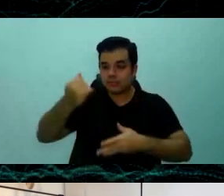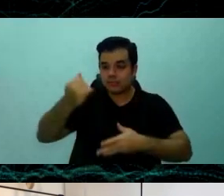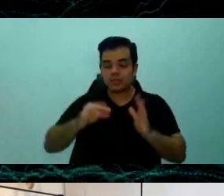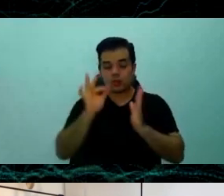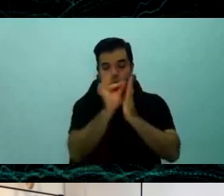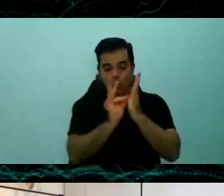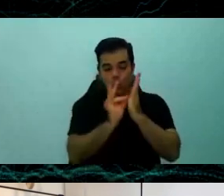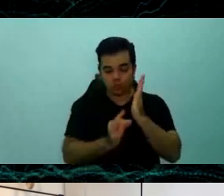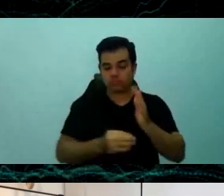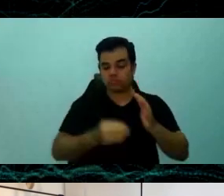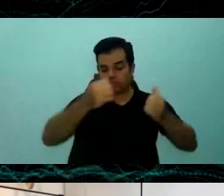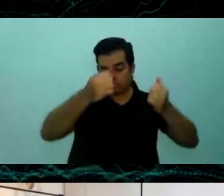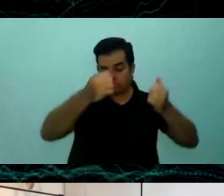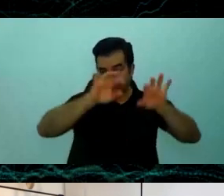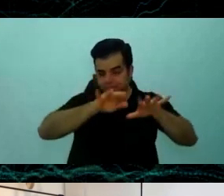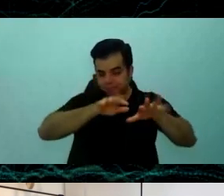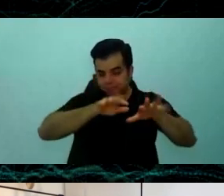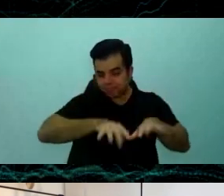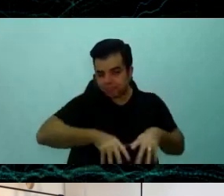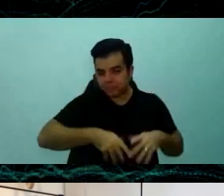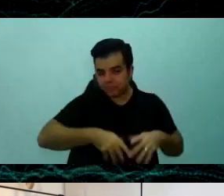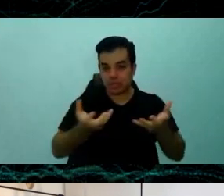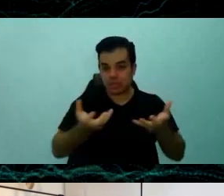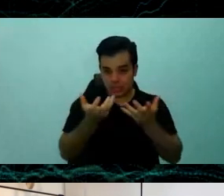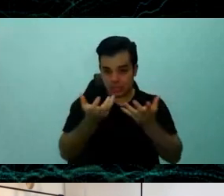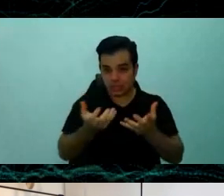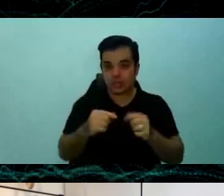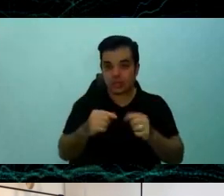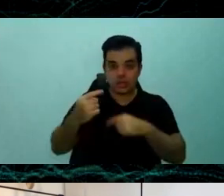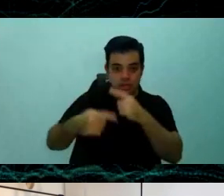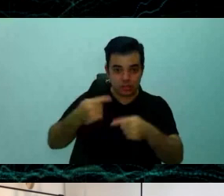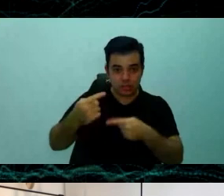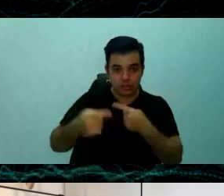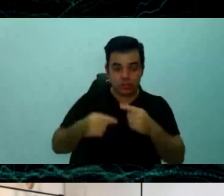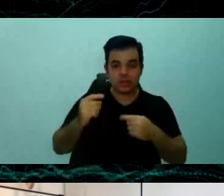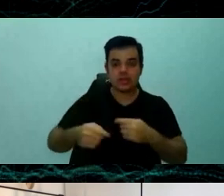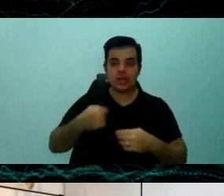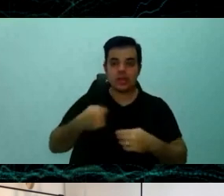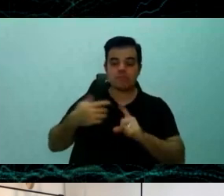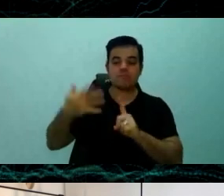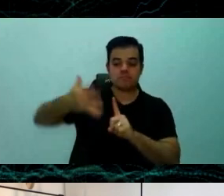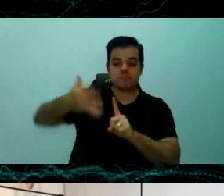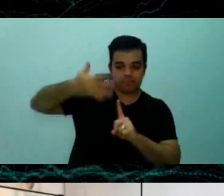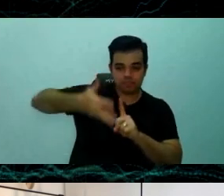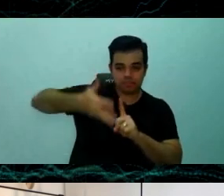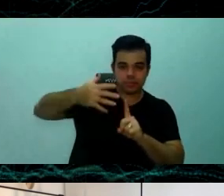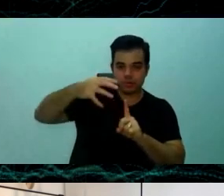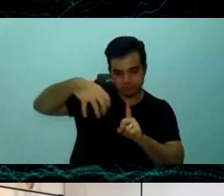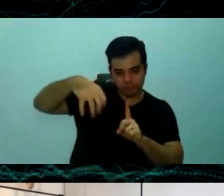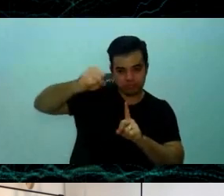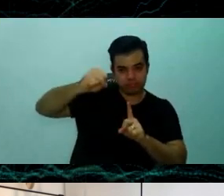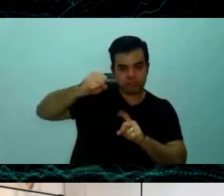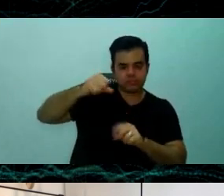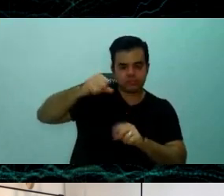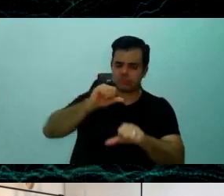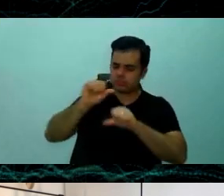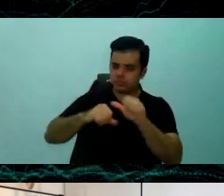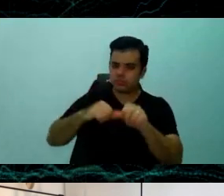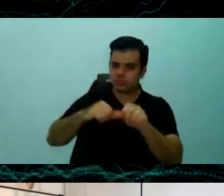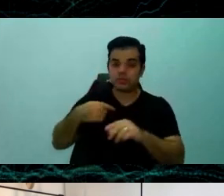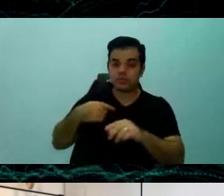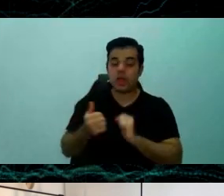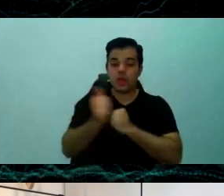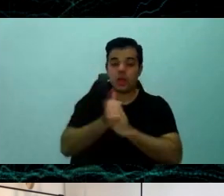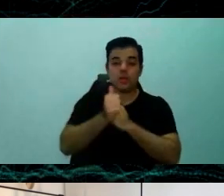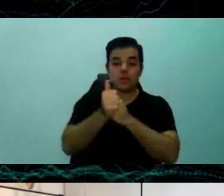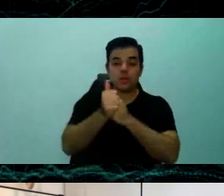eu corri. Para quem quiser, depois eu vou também colocar essa palestra lá no nosso repo. E aí, quem tiver a fim de acompanhar também,